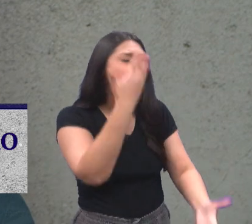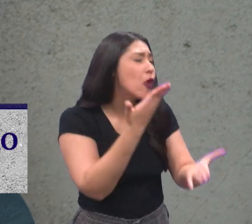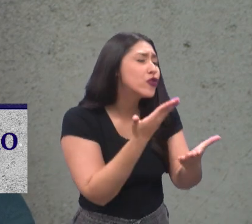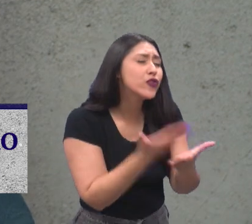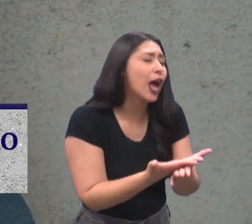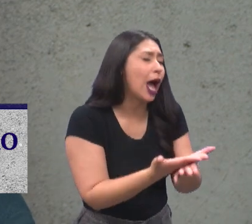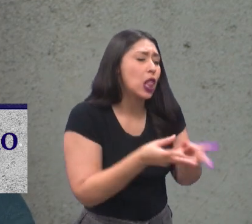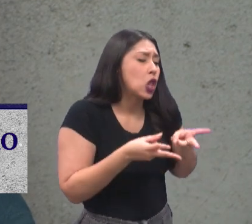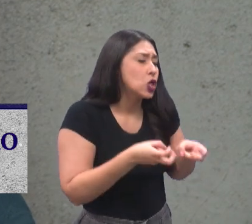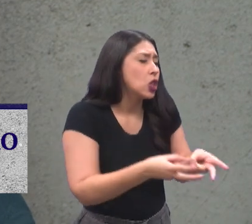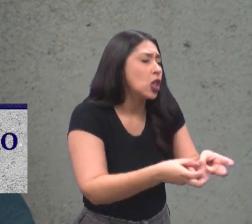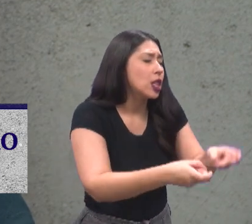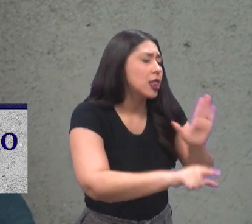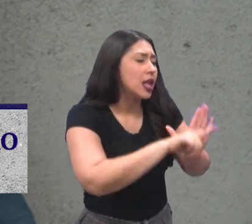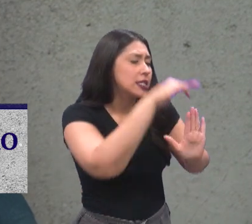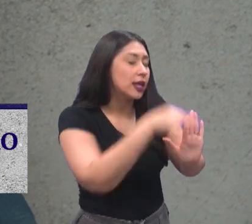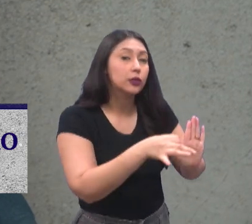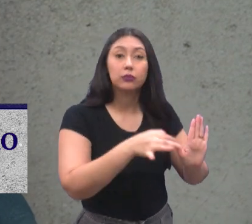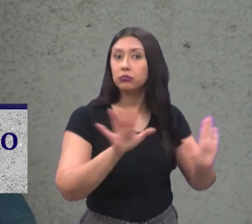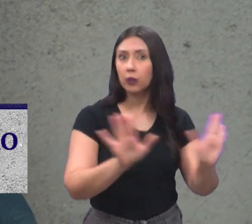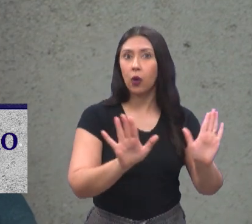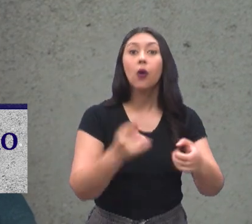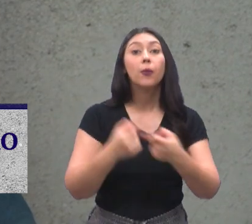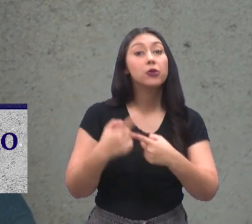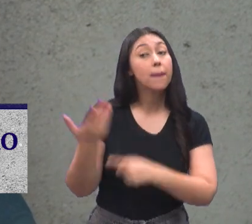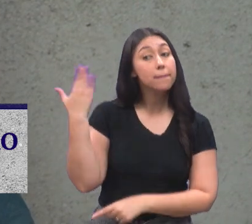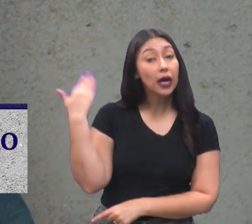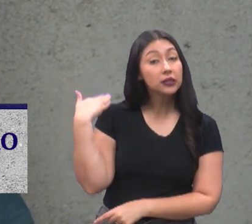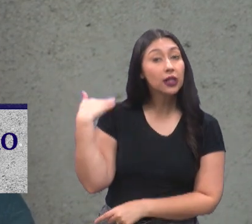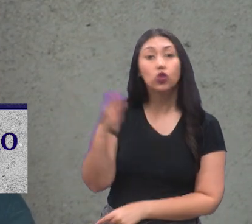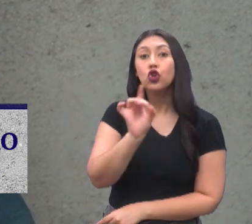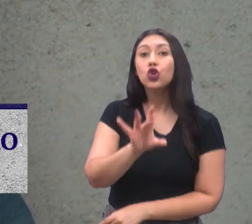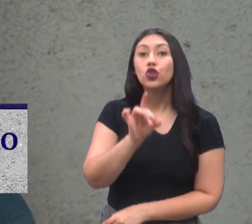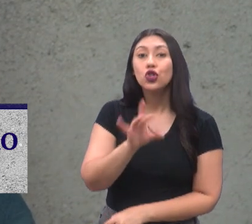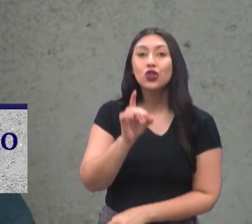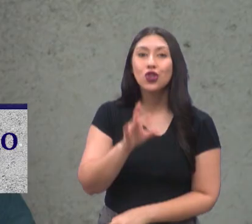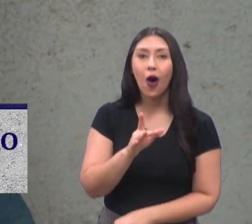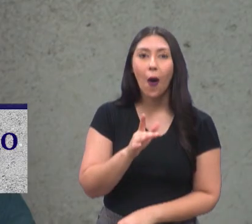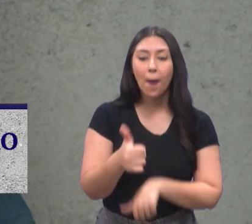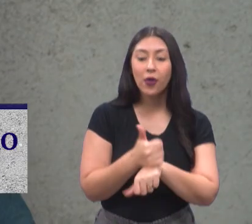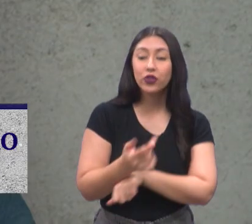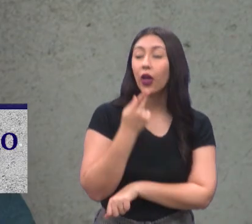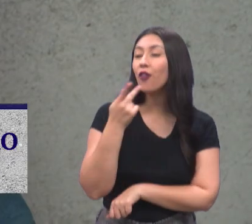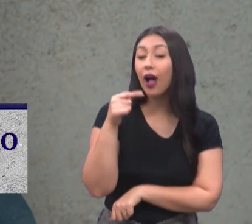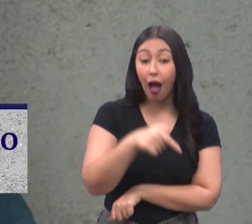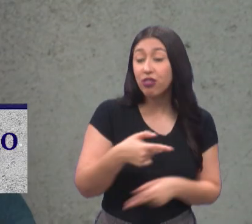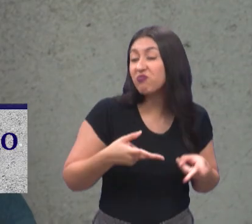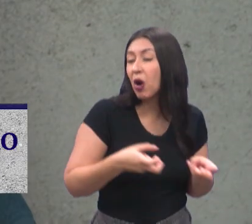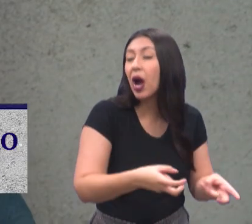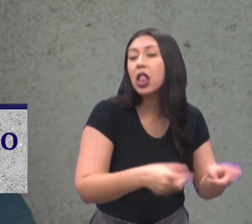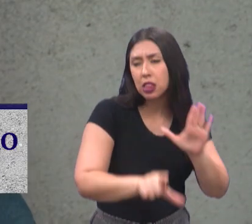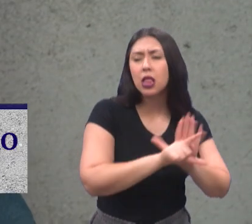comércio de ouro. Antes, bastava uma declaração do próprio garimpeiro e um recibo aí para validar a venda. A partir